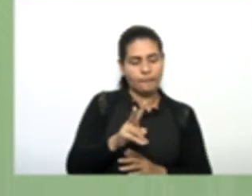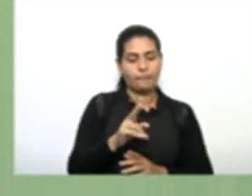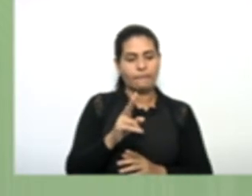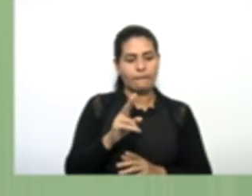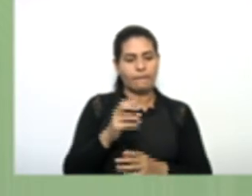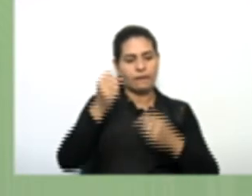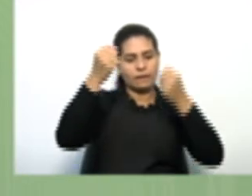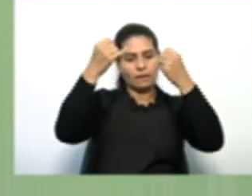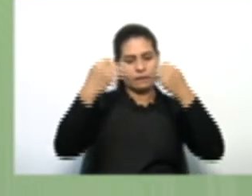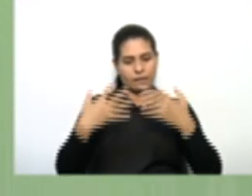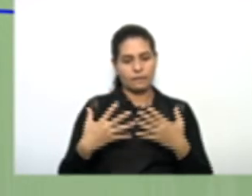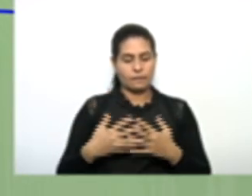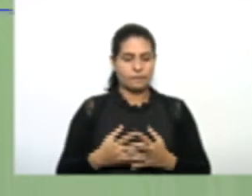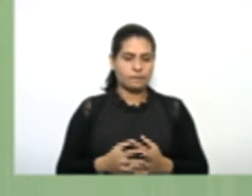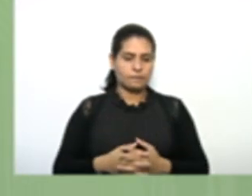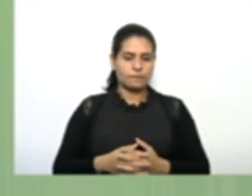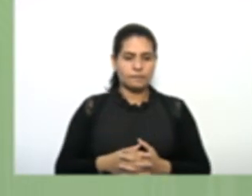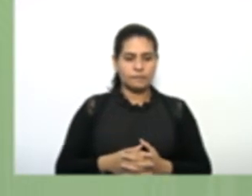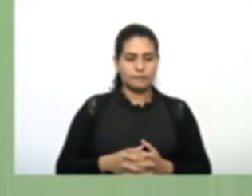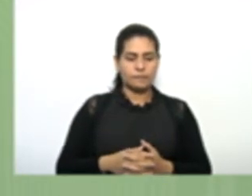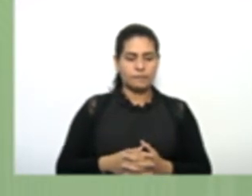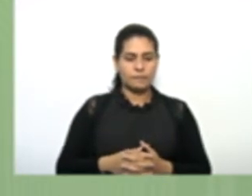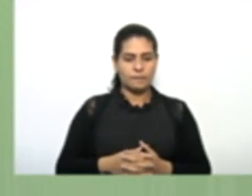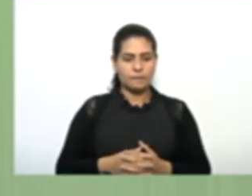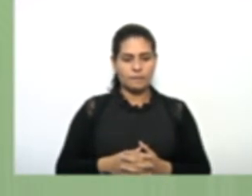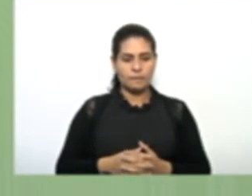falamos sobre... Passou?